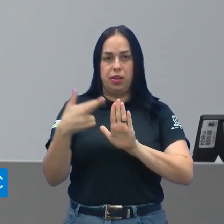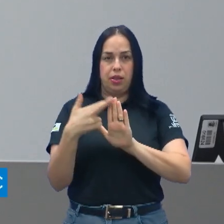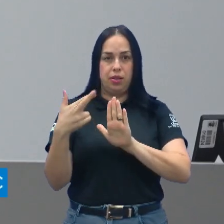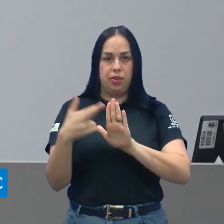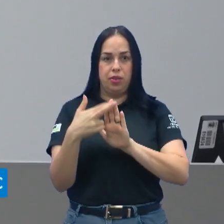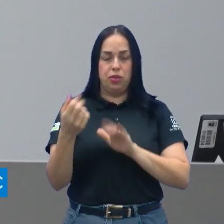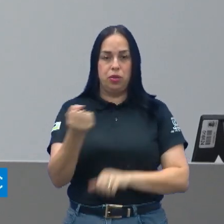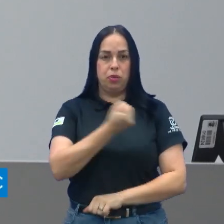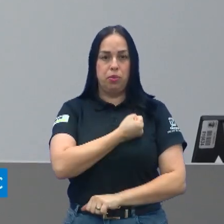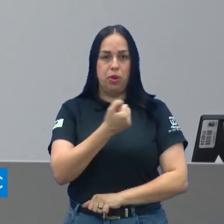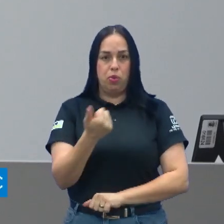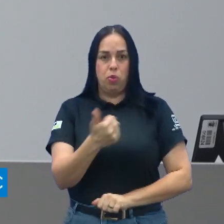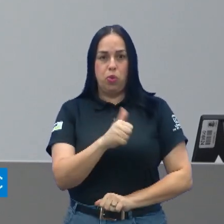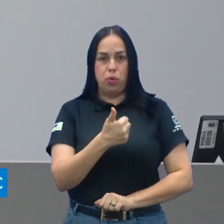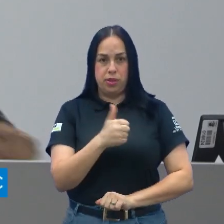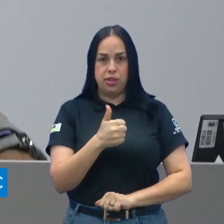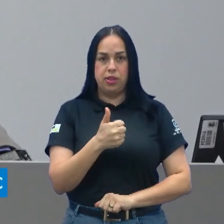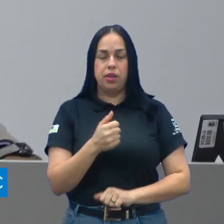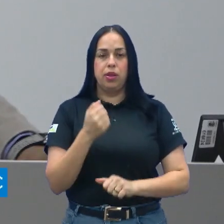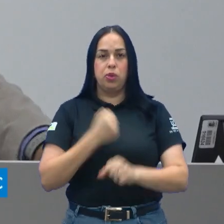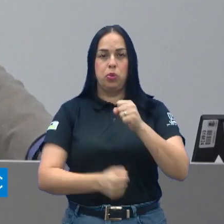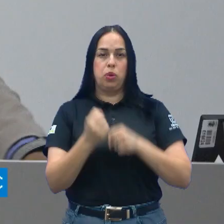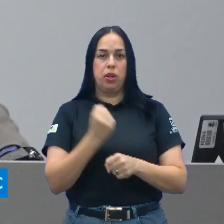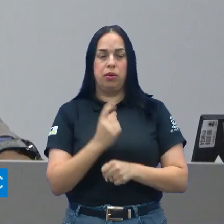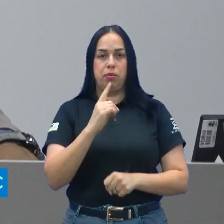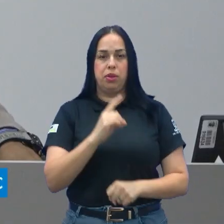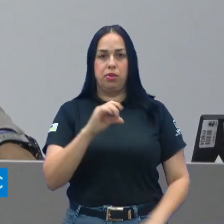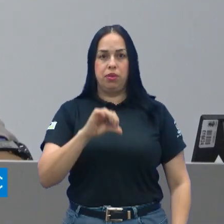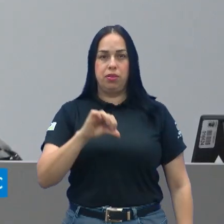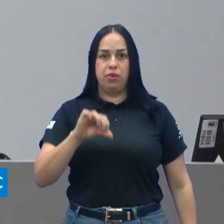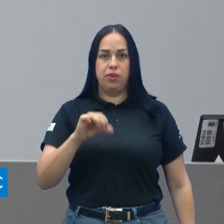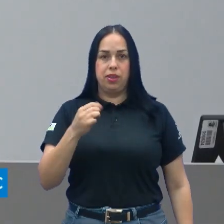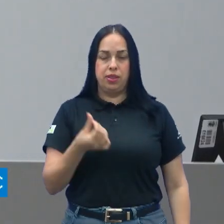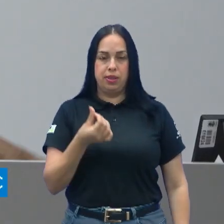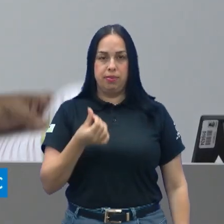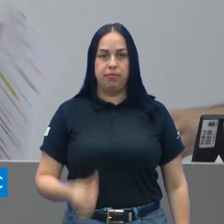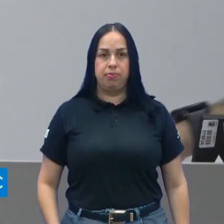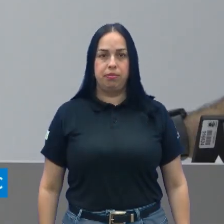número 11 de 1996.